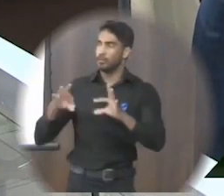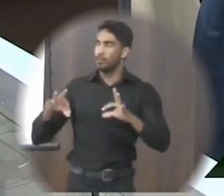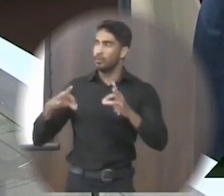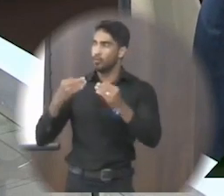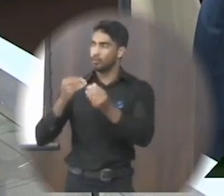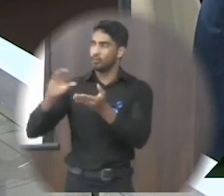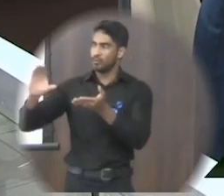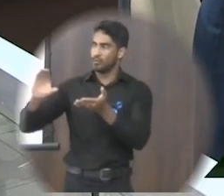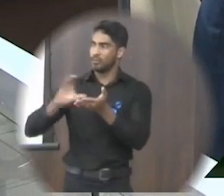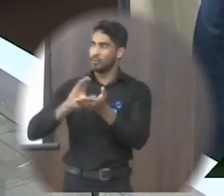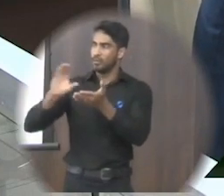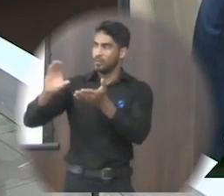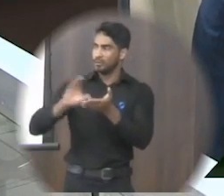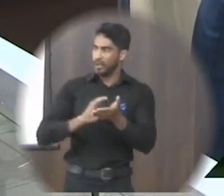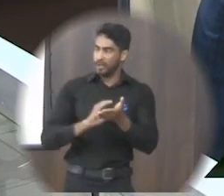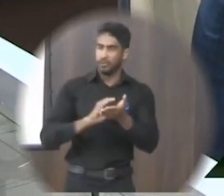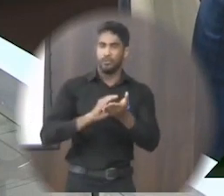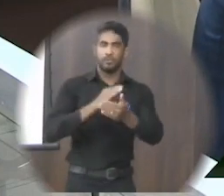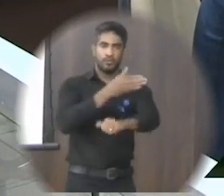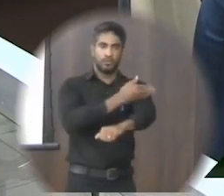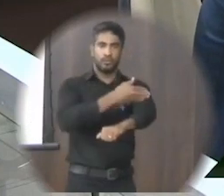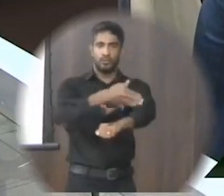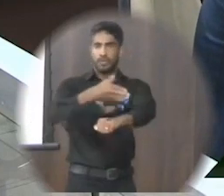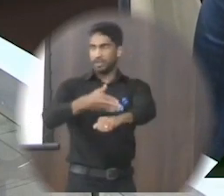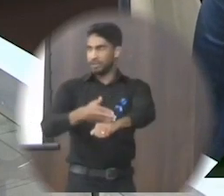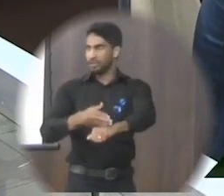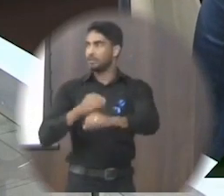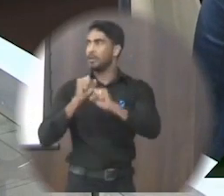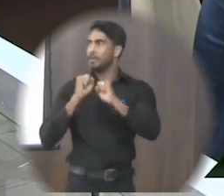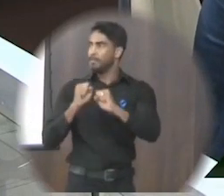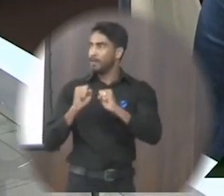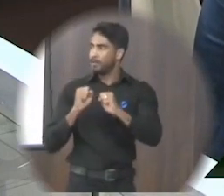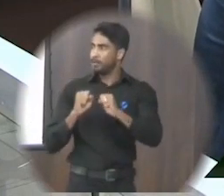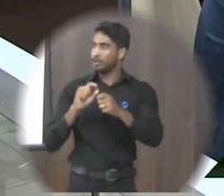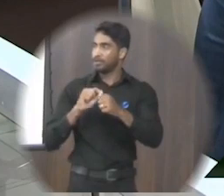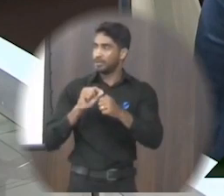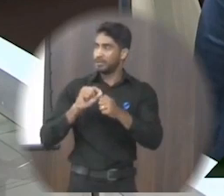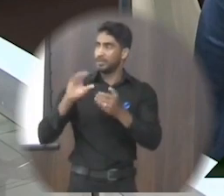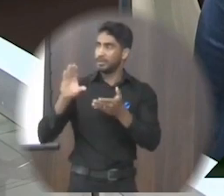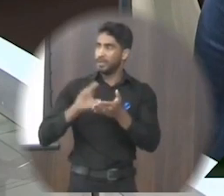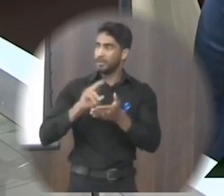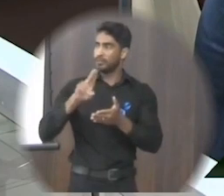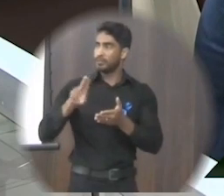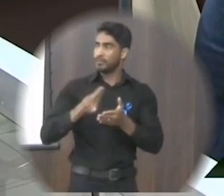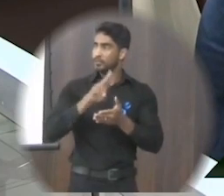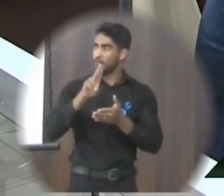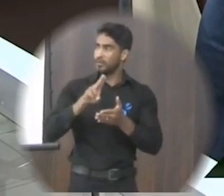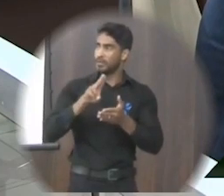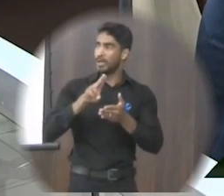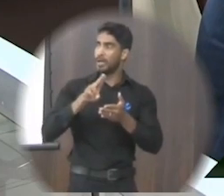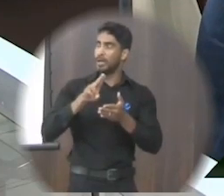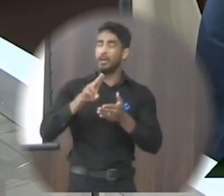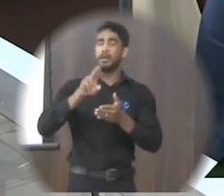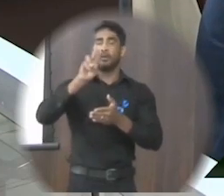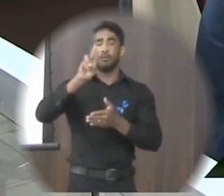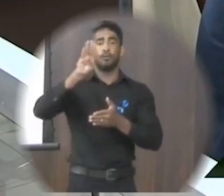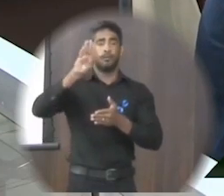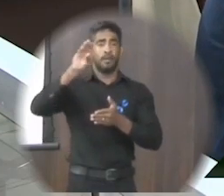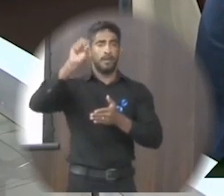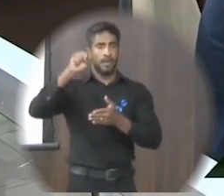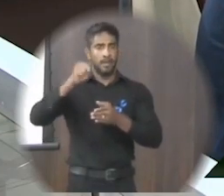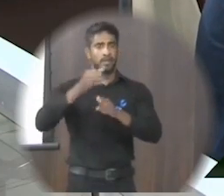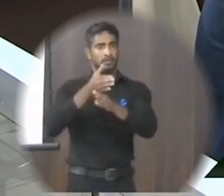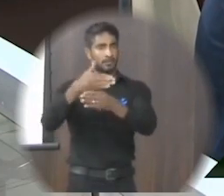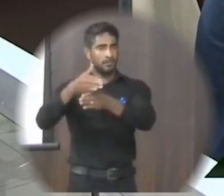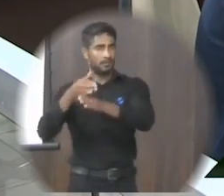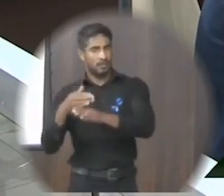verba do Brumadinho aí, ele pode pegar essa verba, usar dos postos de saúde para as ampliação e reforma, e até